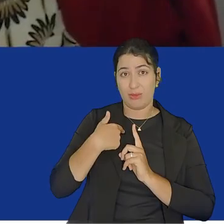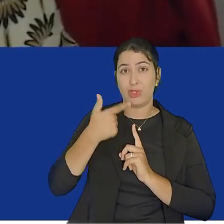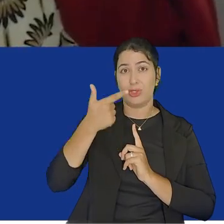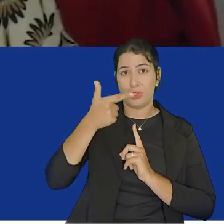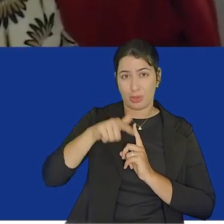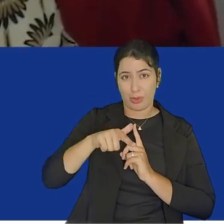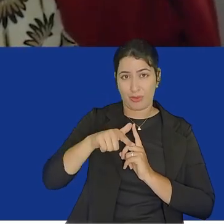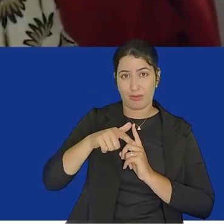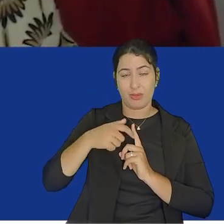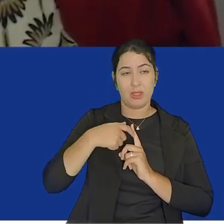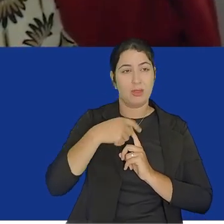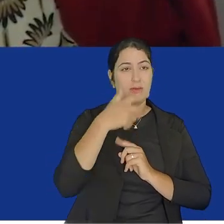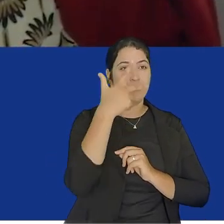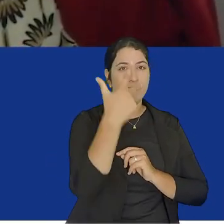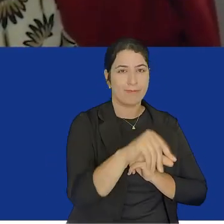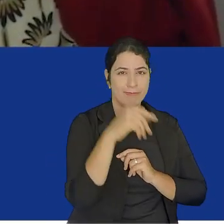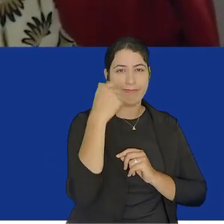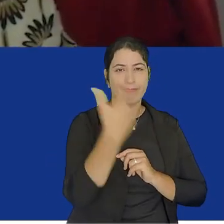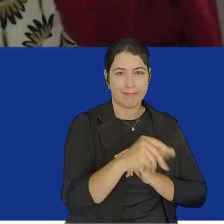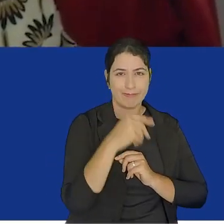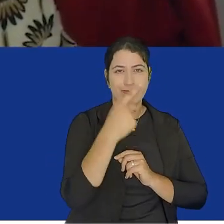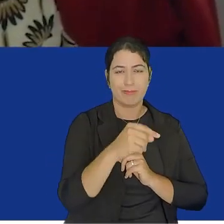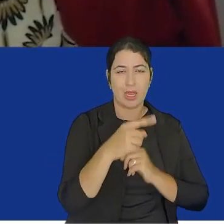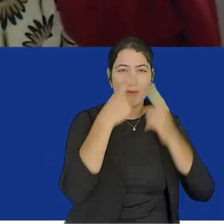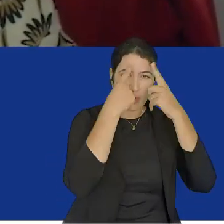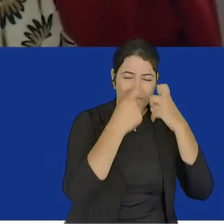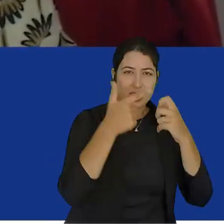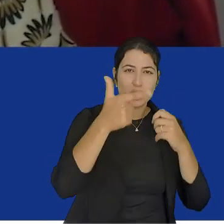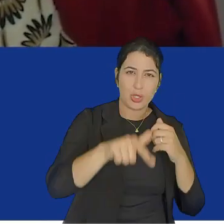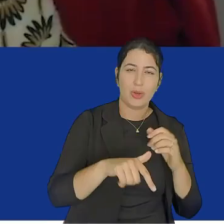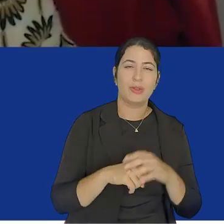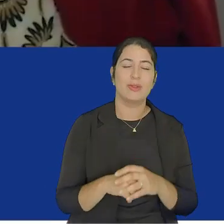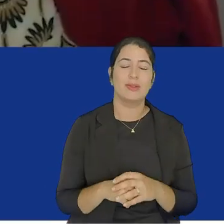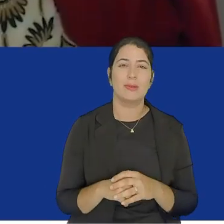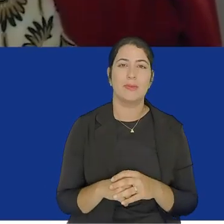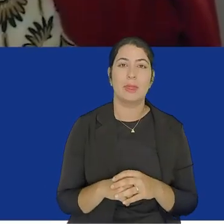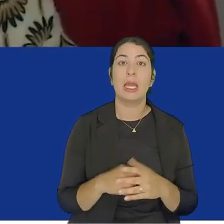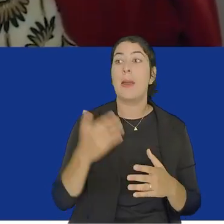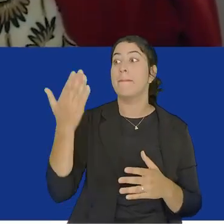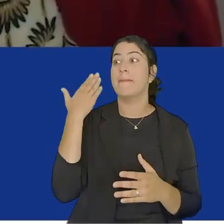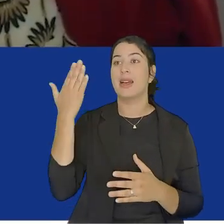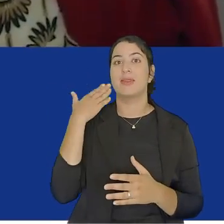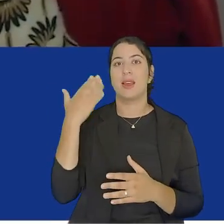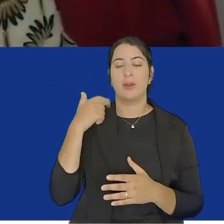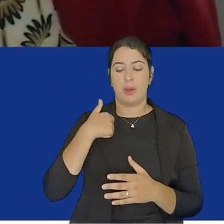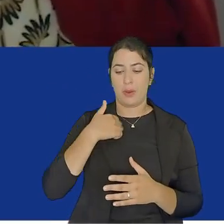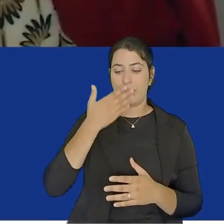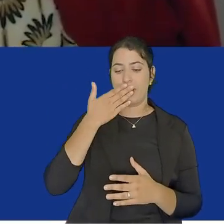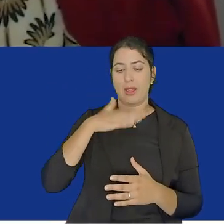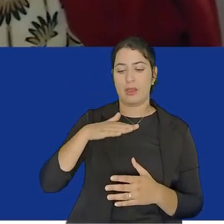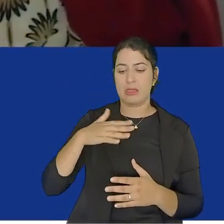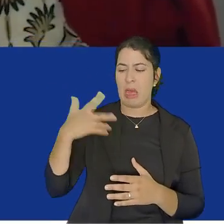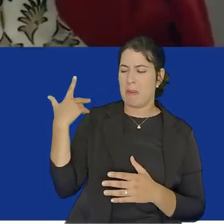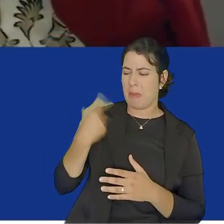Eu apanhei quando eu era criança. Para mim, criança é o seguinte: tem que calar a boca e ficar quieto. Ah, na minha